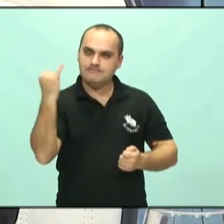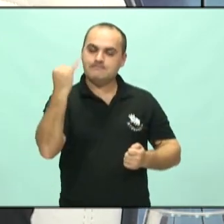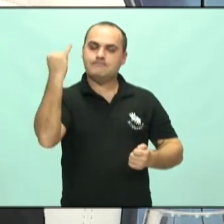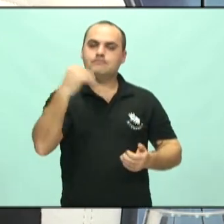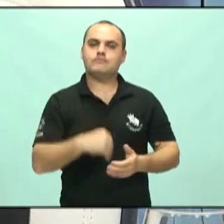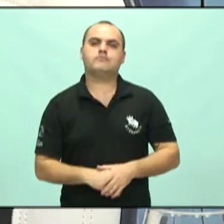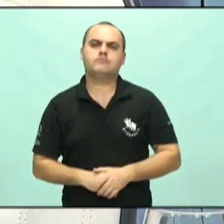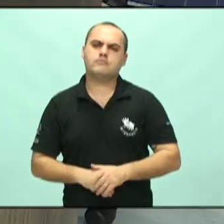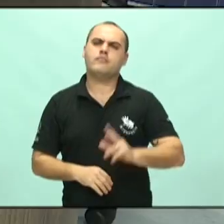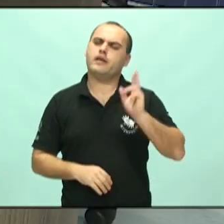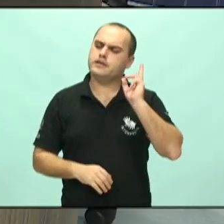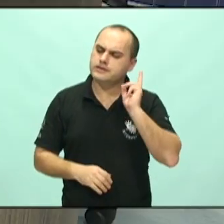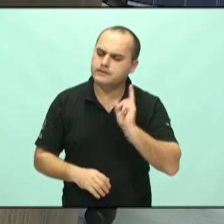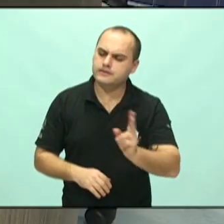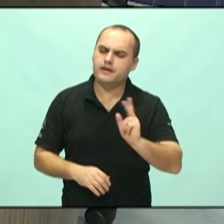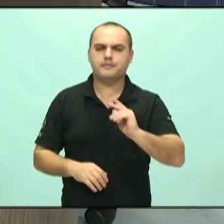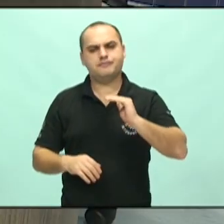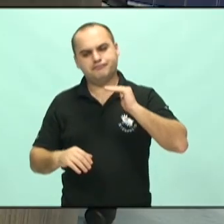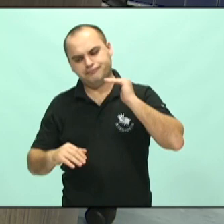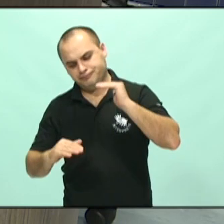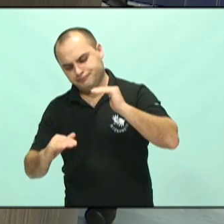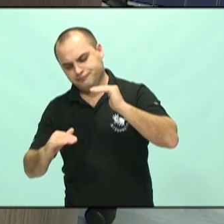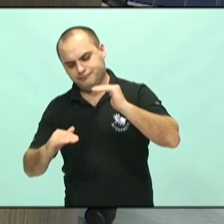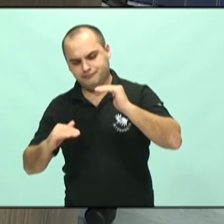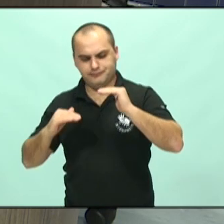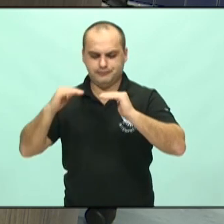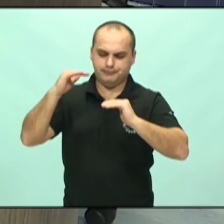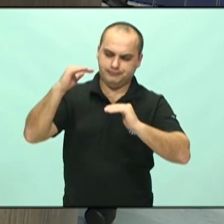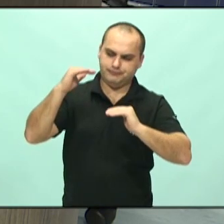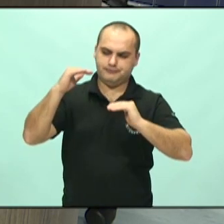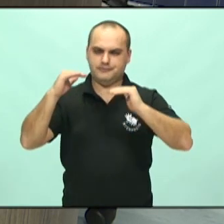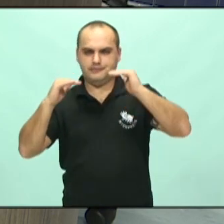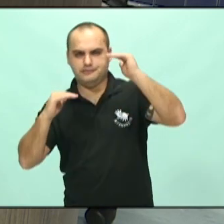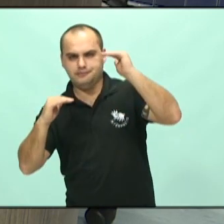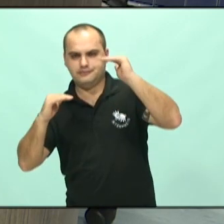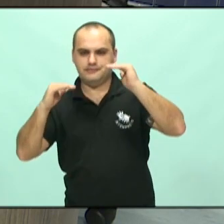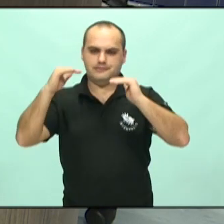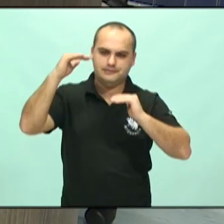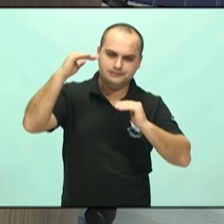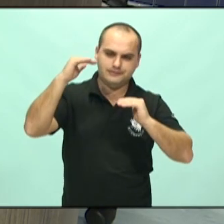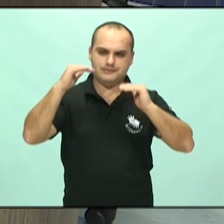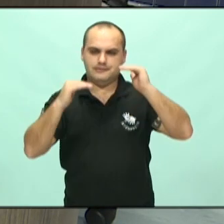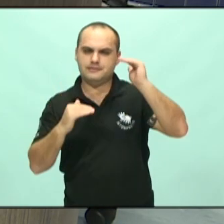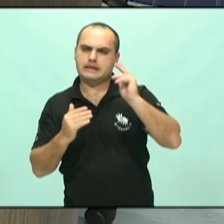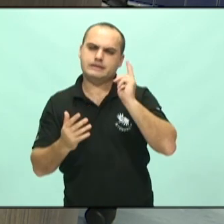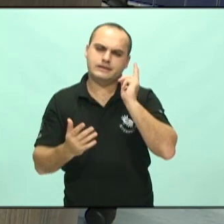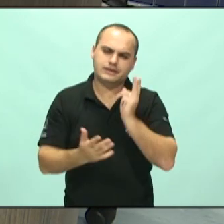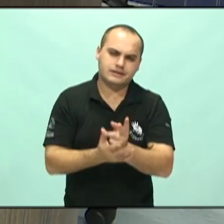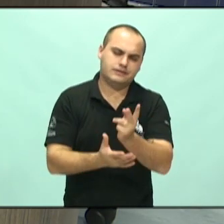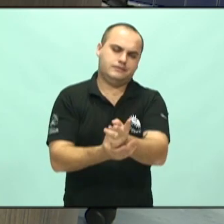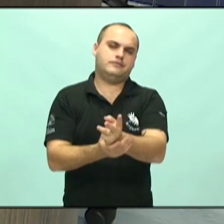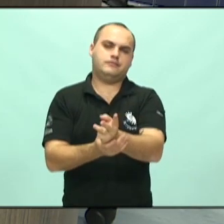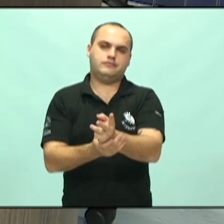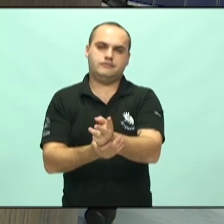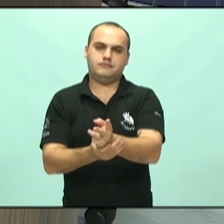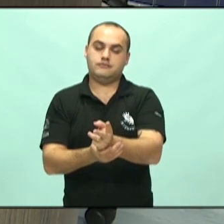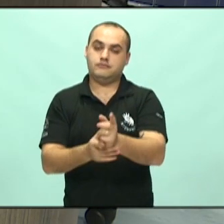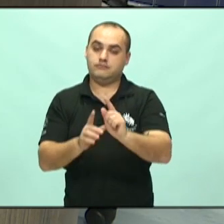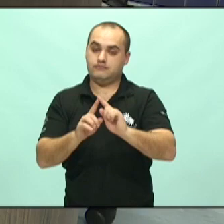viver constantemente esse pêndulo. Lógico que o retrocesso